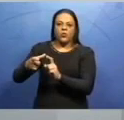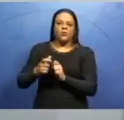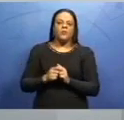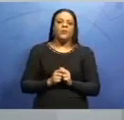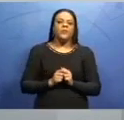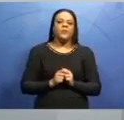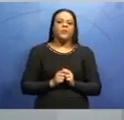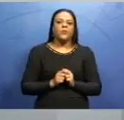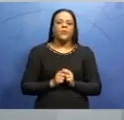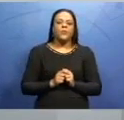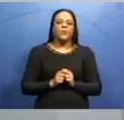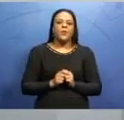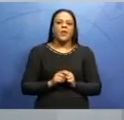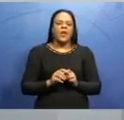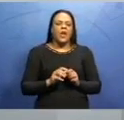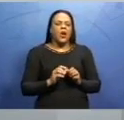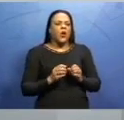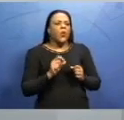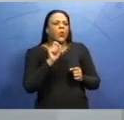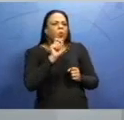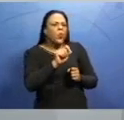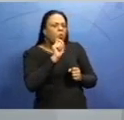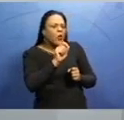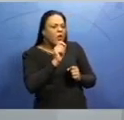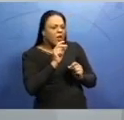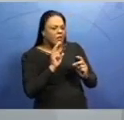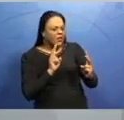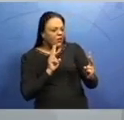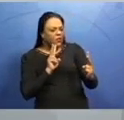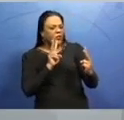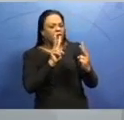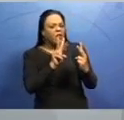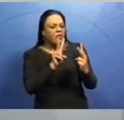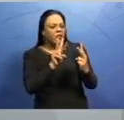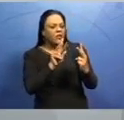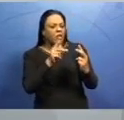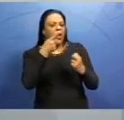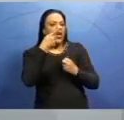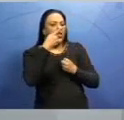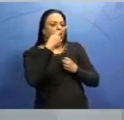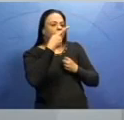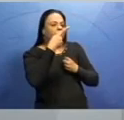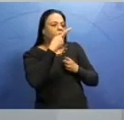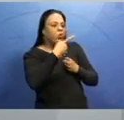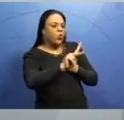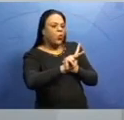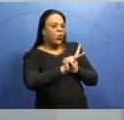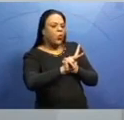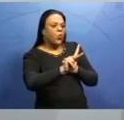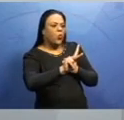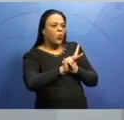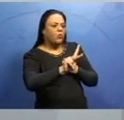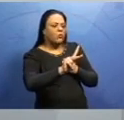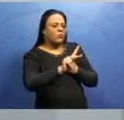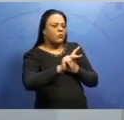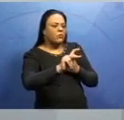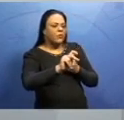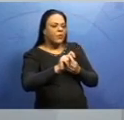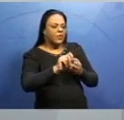Segundo, com quem se fala, tu e vós. Tu escreveste o texto.